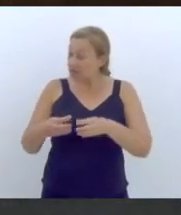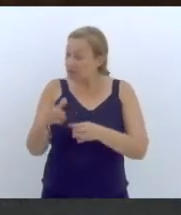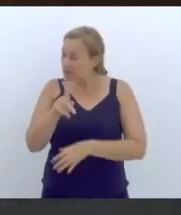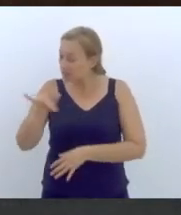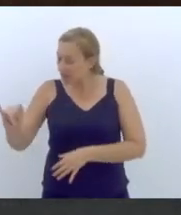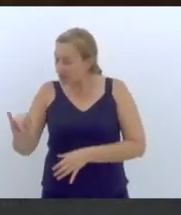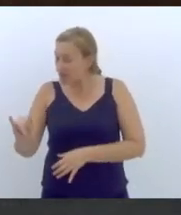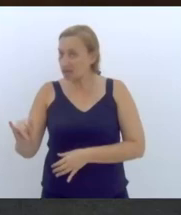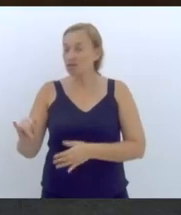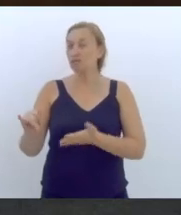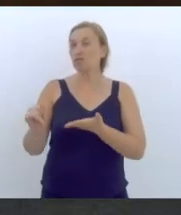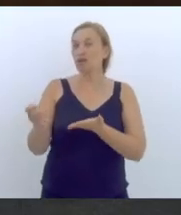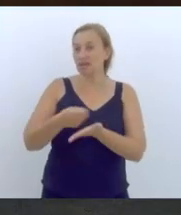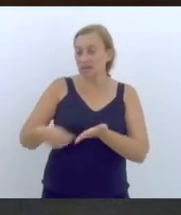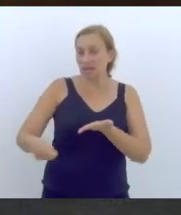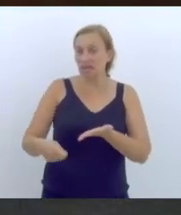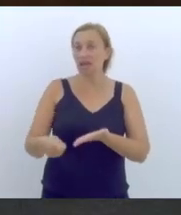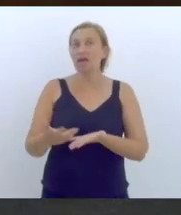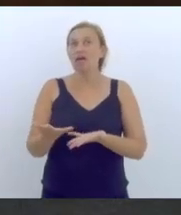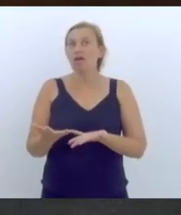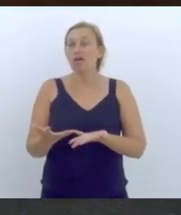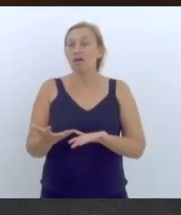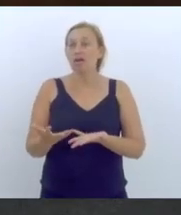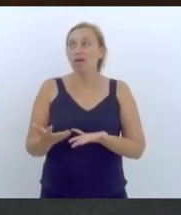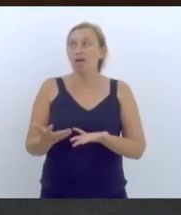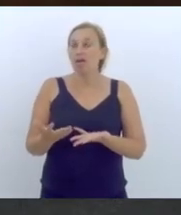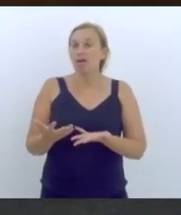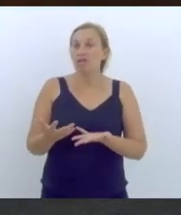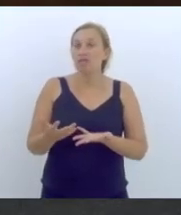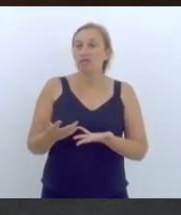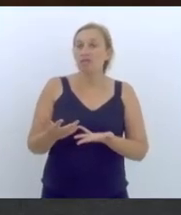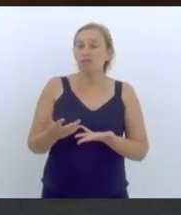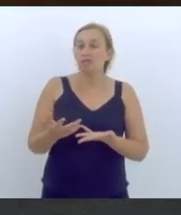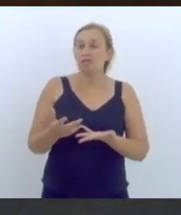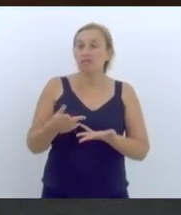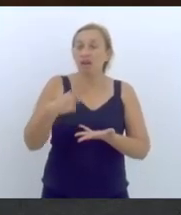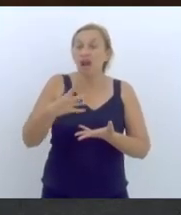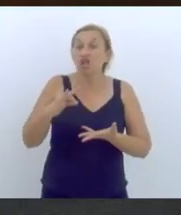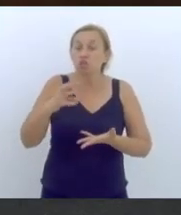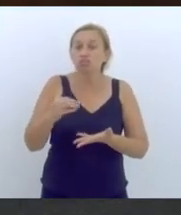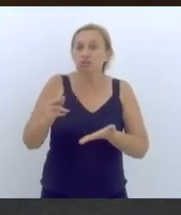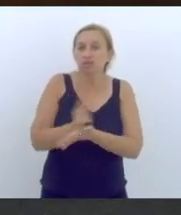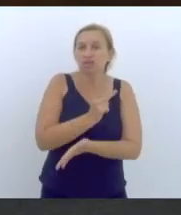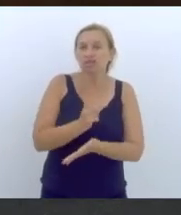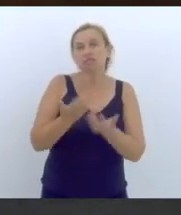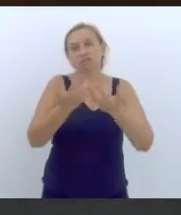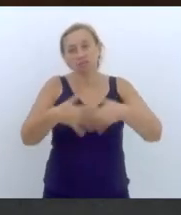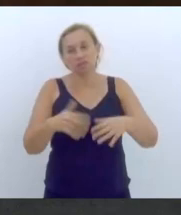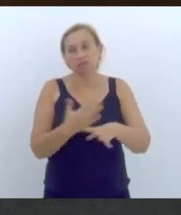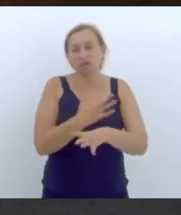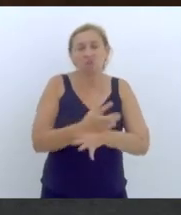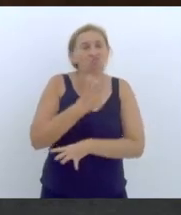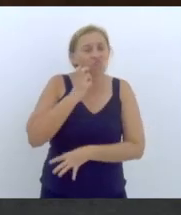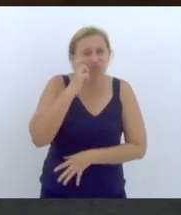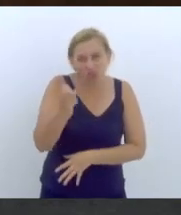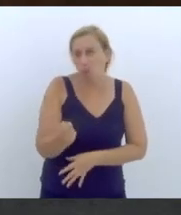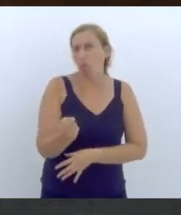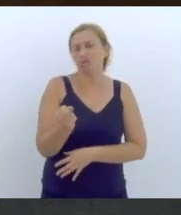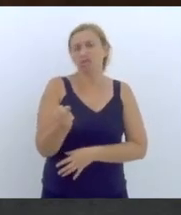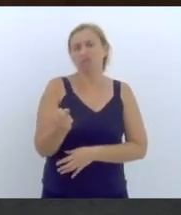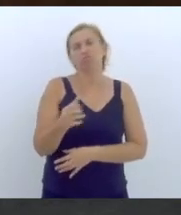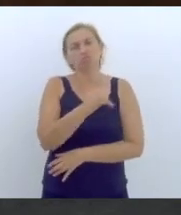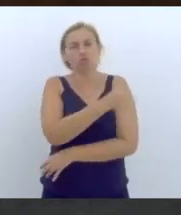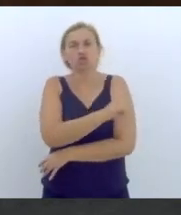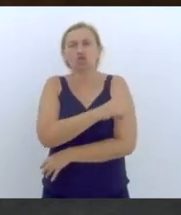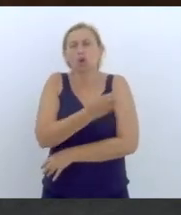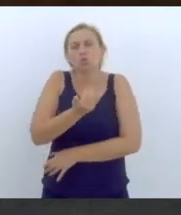esmagadora dos deputados, e que a gente possa passar a limpo o que está acontecendo na cidade de Petrópolis, o que é uma vergonha para o Rio de